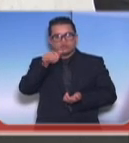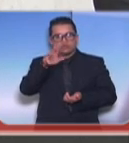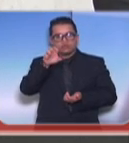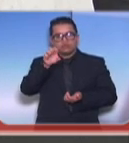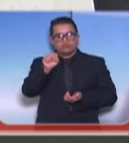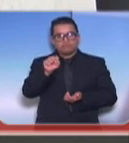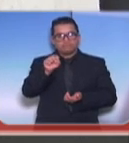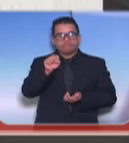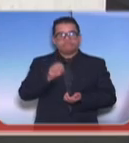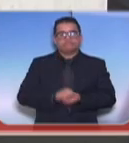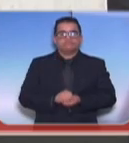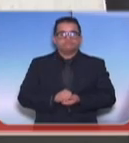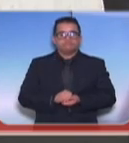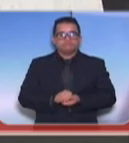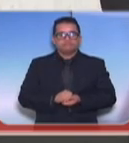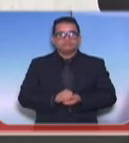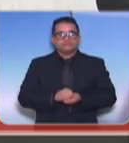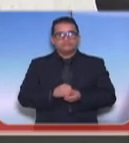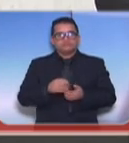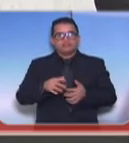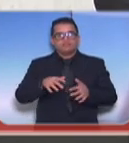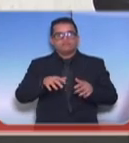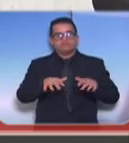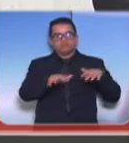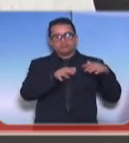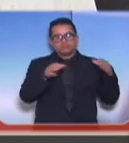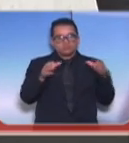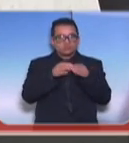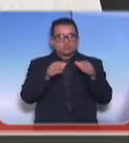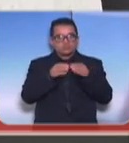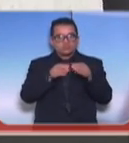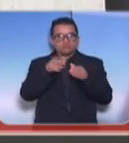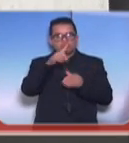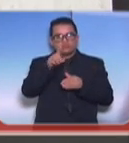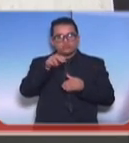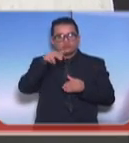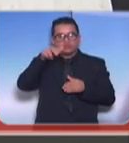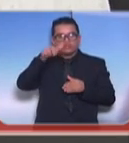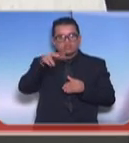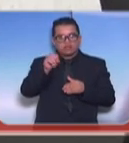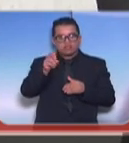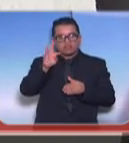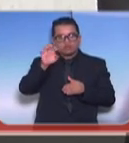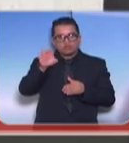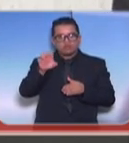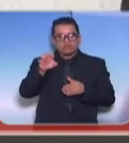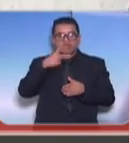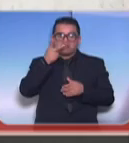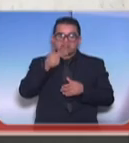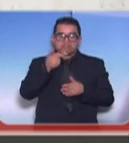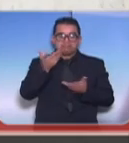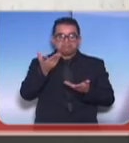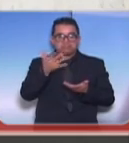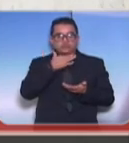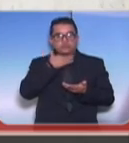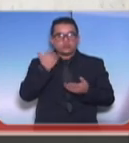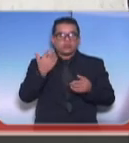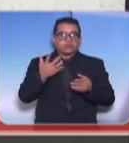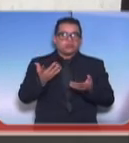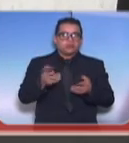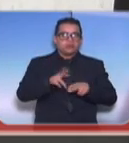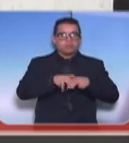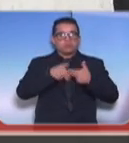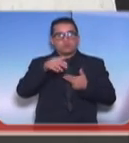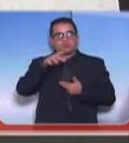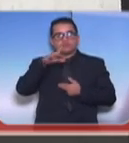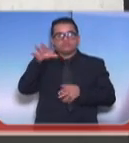Gomes, ele foi do Batalhão de Trânsito, foi da Zona Norte. Ele faleceu, a primeira notícia que chegou é que ele teria falecido de dengue, o que causou uma preocupação, por quanto essa